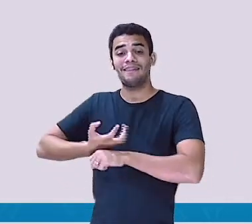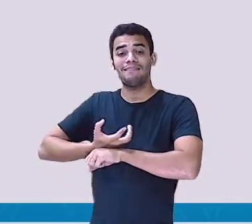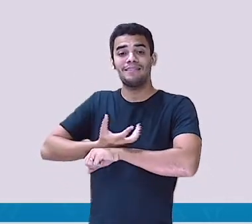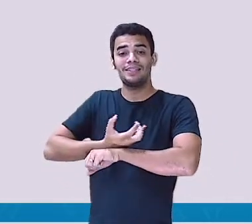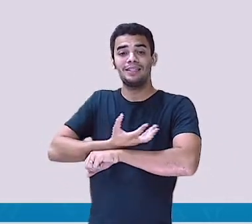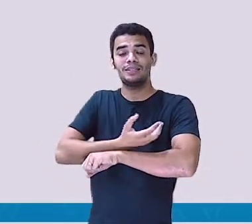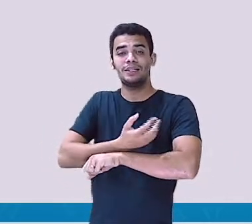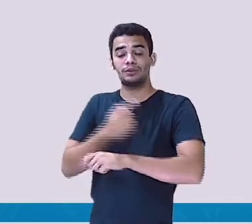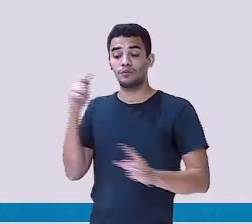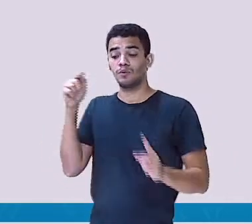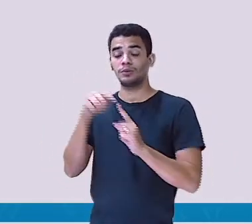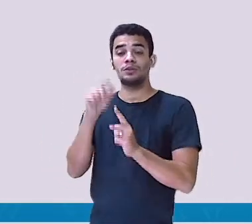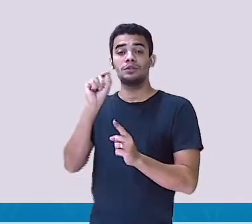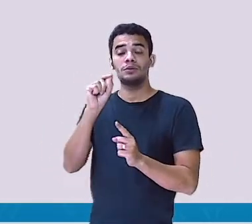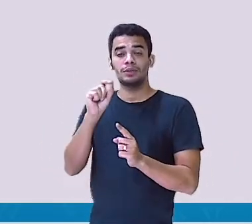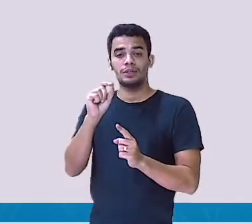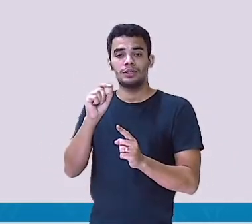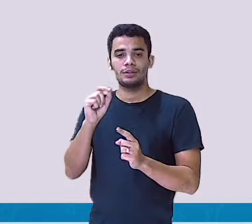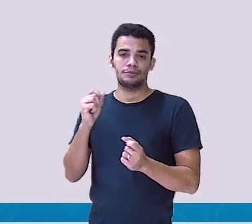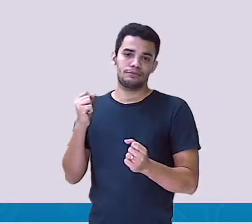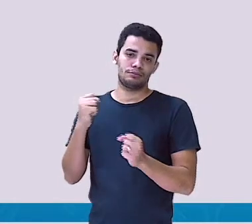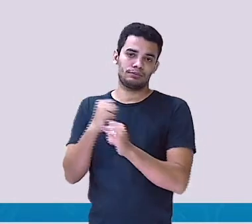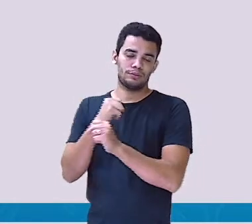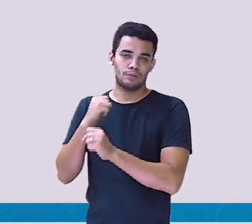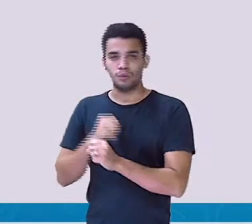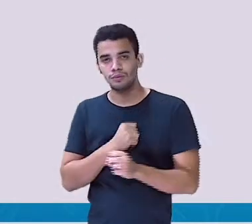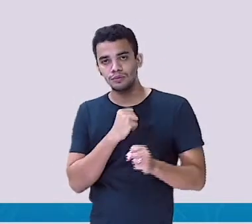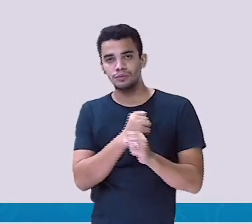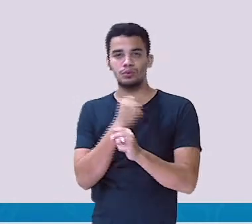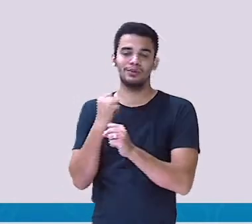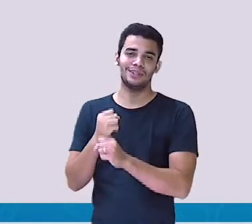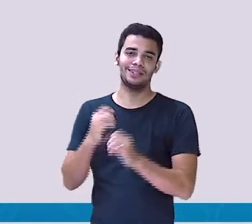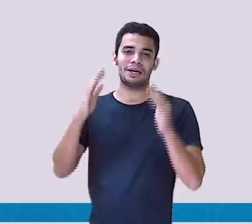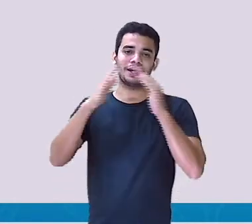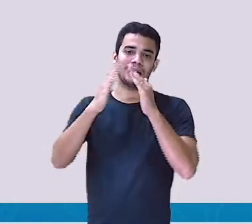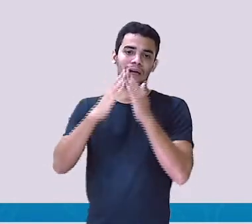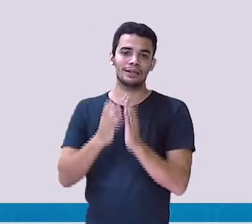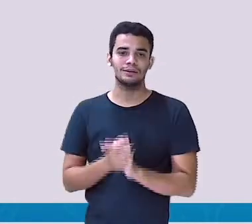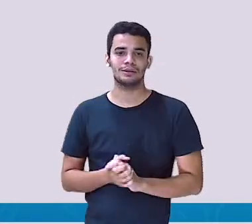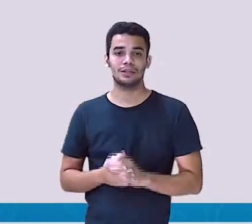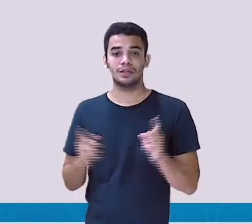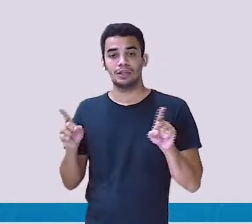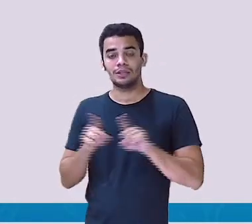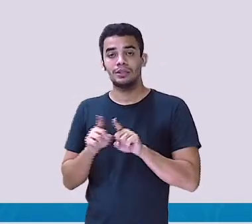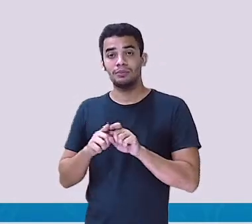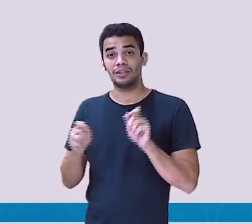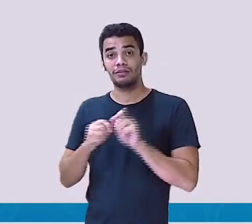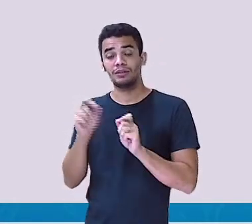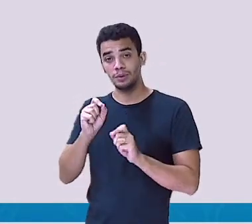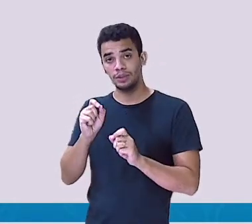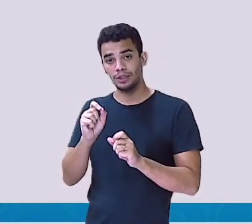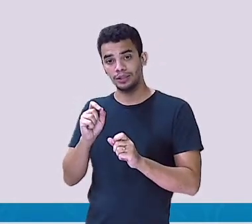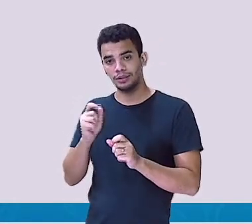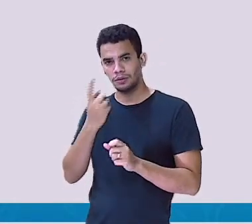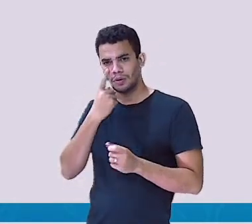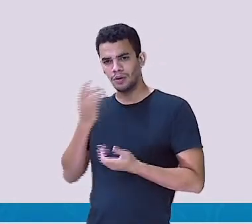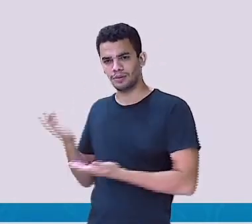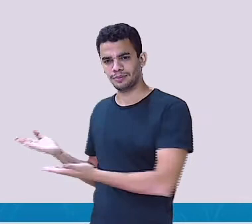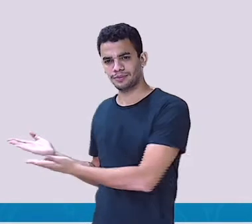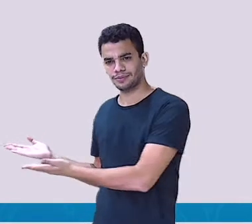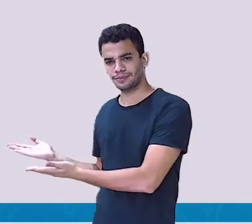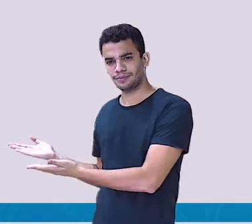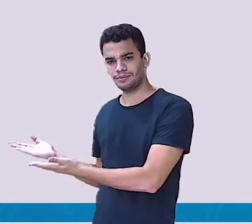gente usa a medicina, né, a farmácia e as pessoas dessa área, eles usam as plantas